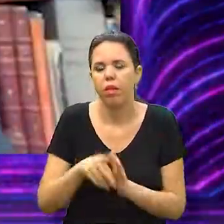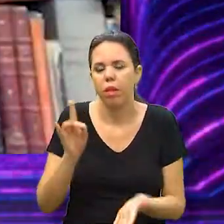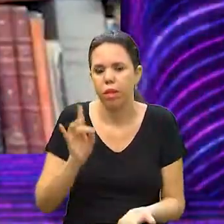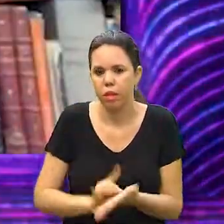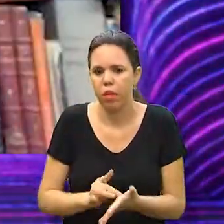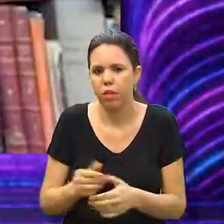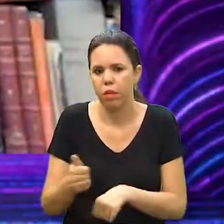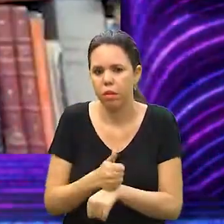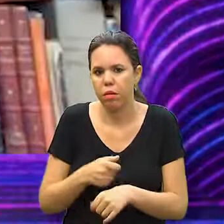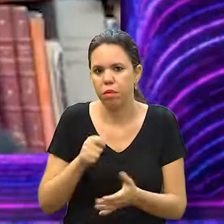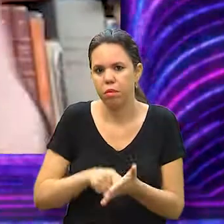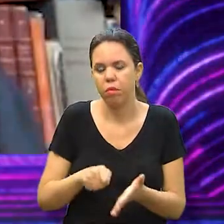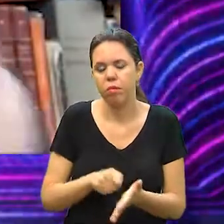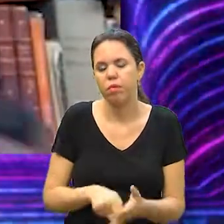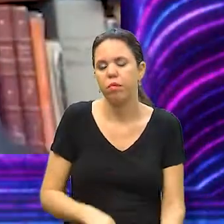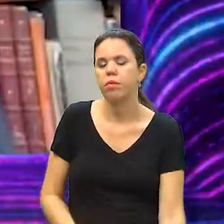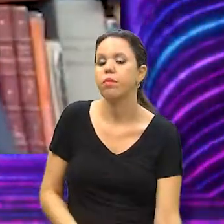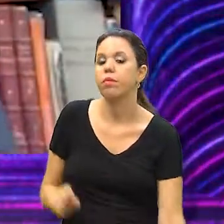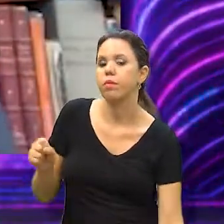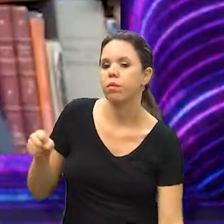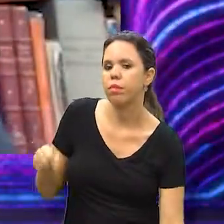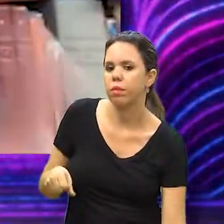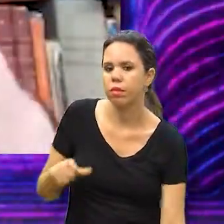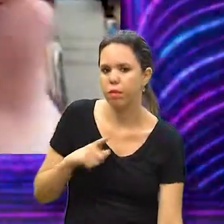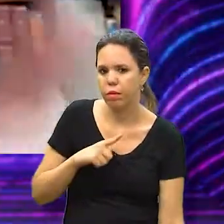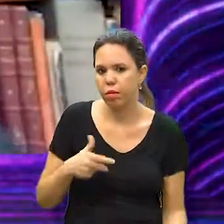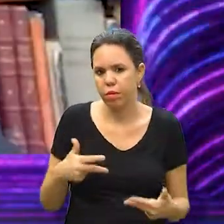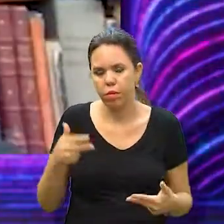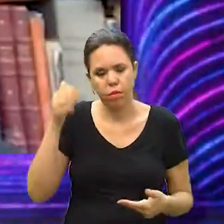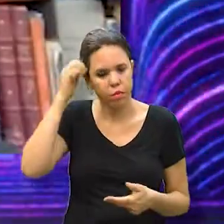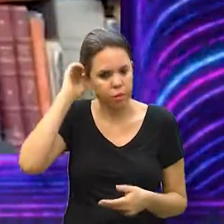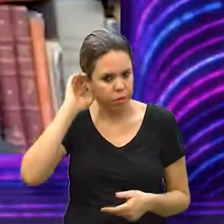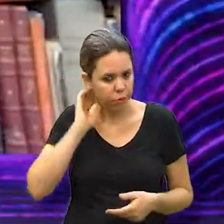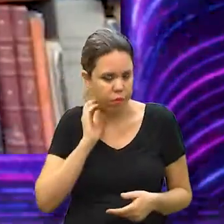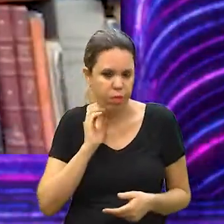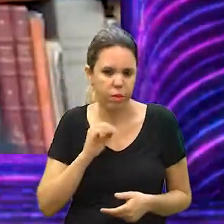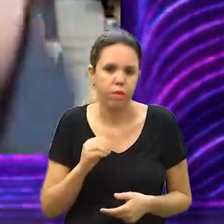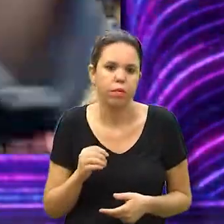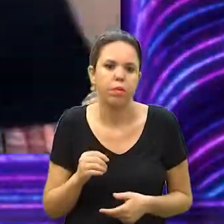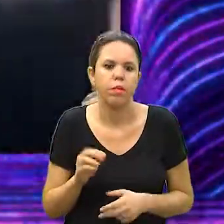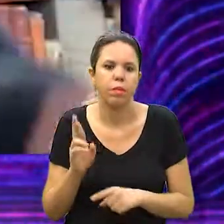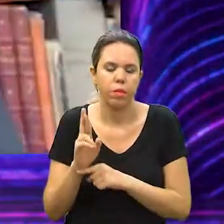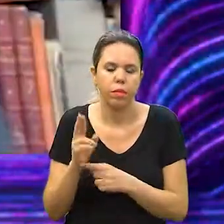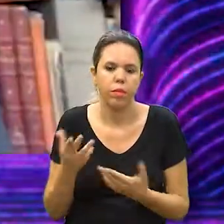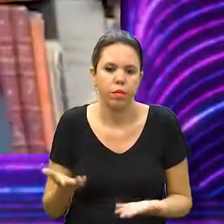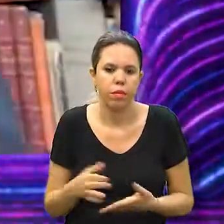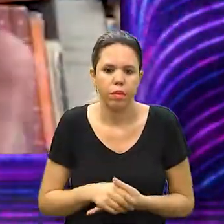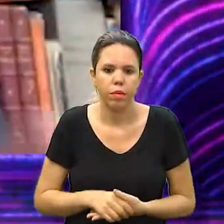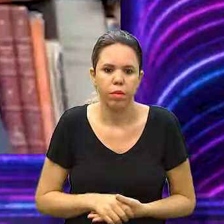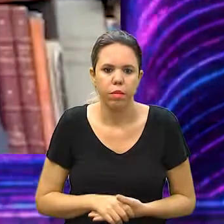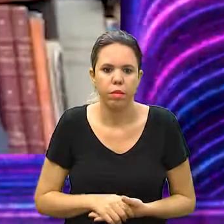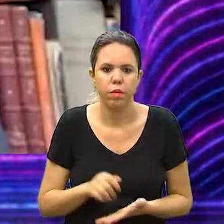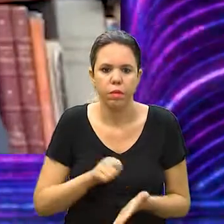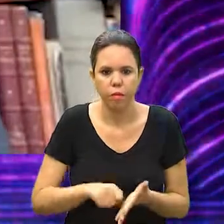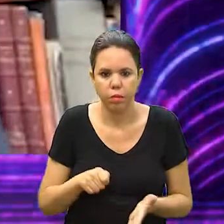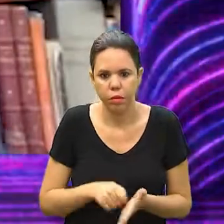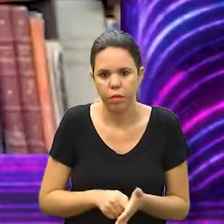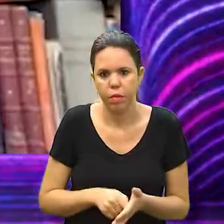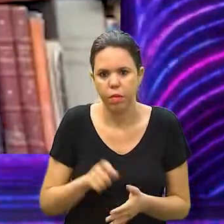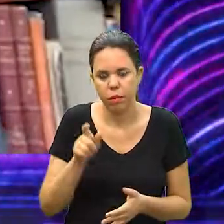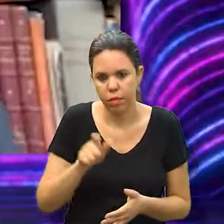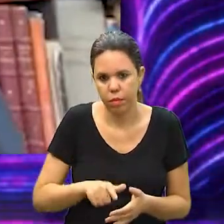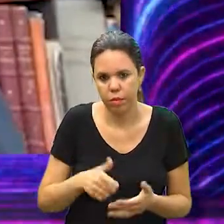próprio ofício de escrever, e aí, nesse sentido, sim, tem coisas que são, digamos, autorreferentes. Mas o escritor,